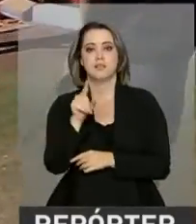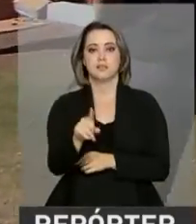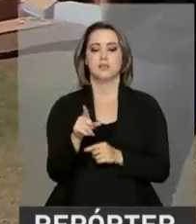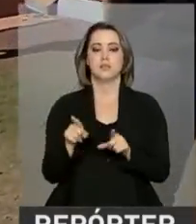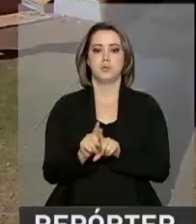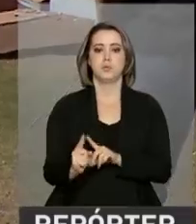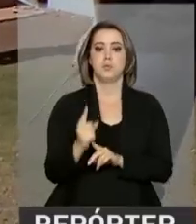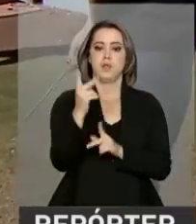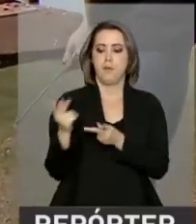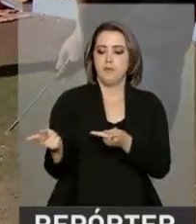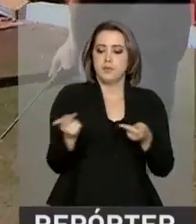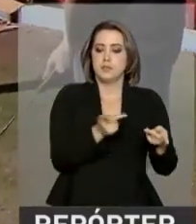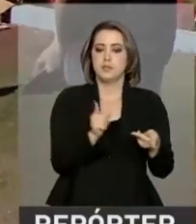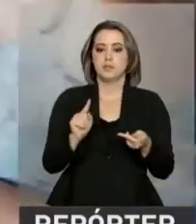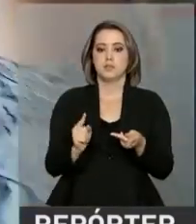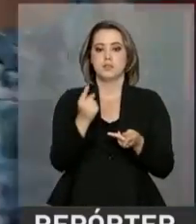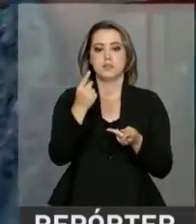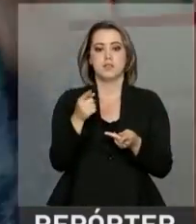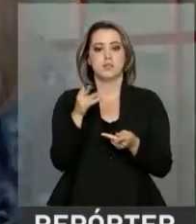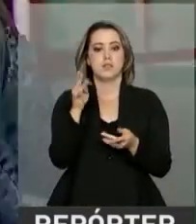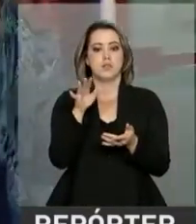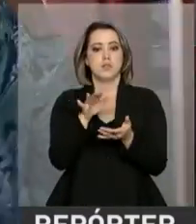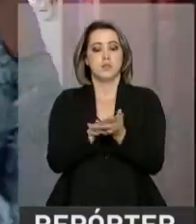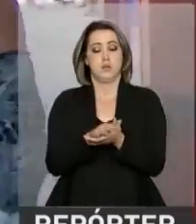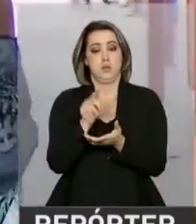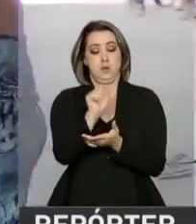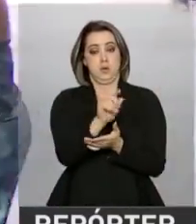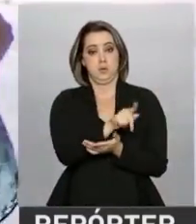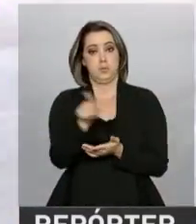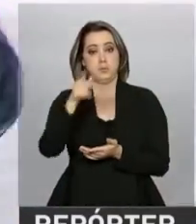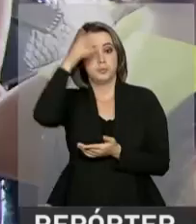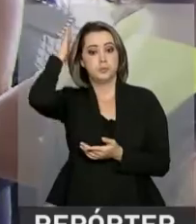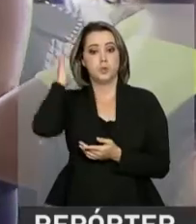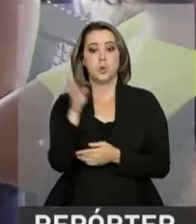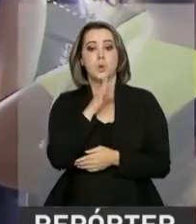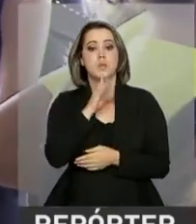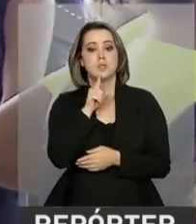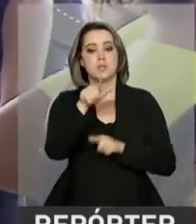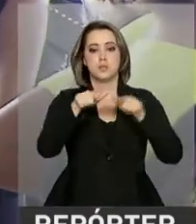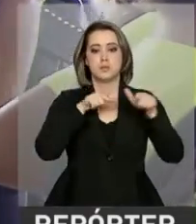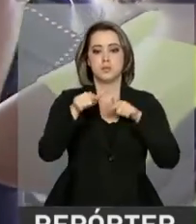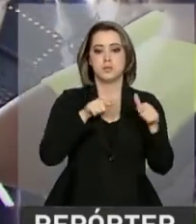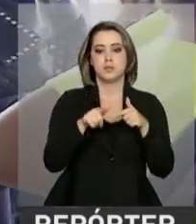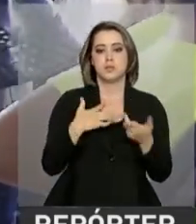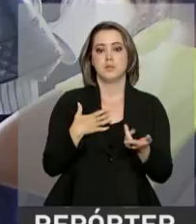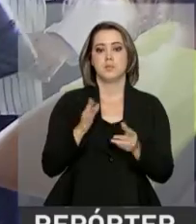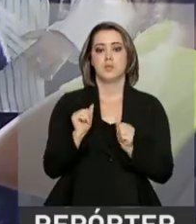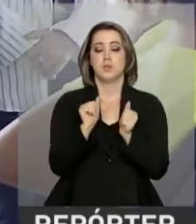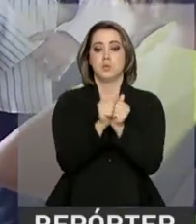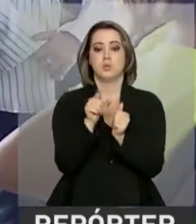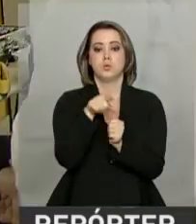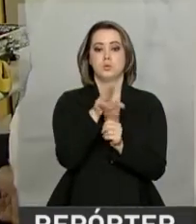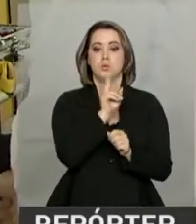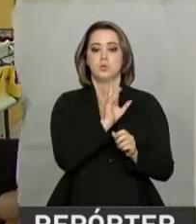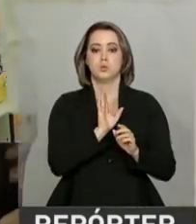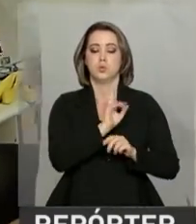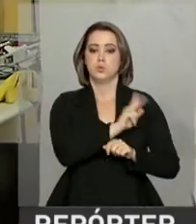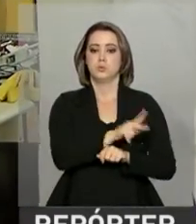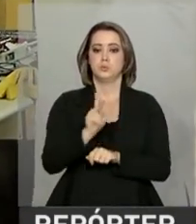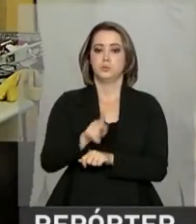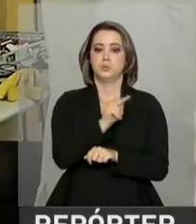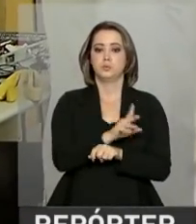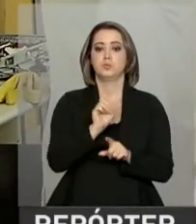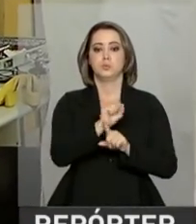visita da primeira dama marcela temer se conhecer o trabalho desenvolvido as crianças recebem acompanhamento de pedagogos assistentes